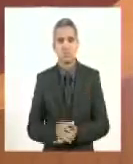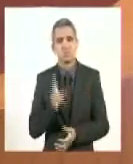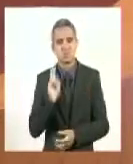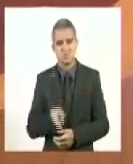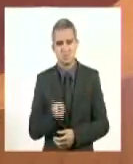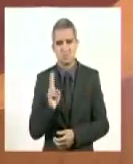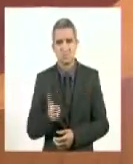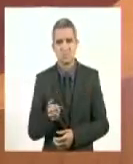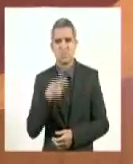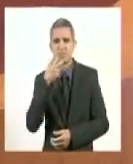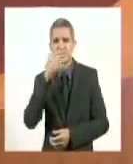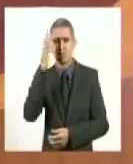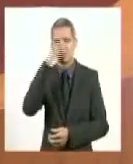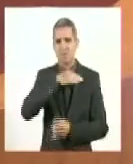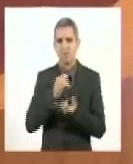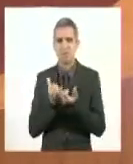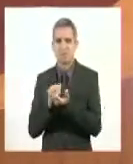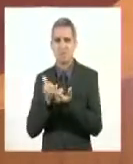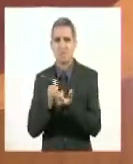e não olham para si.